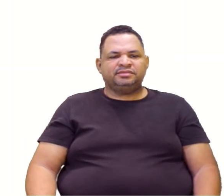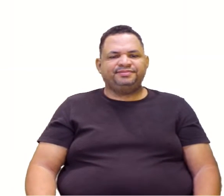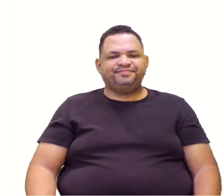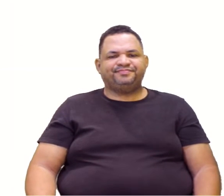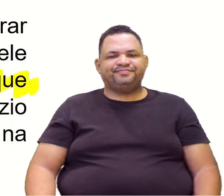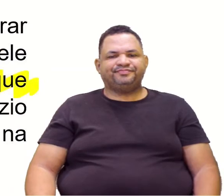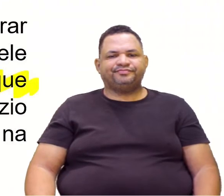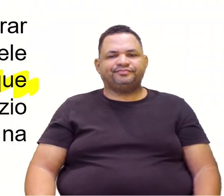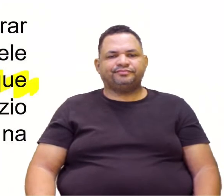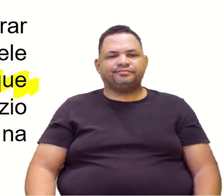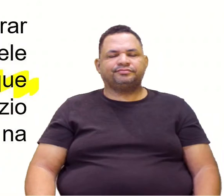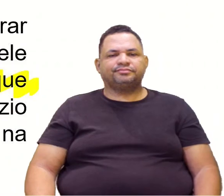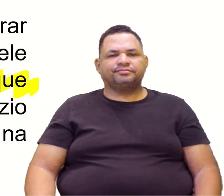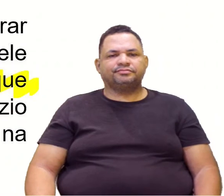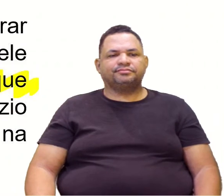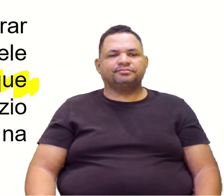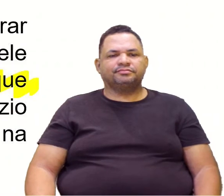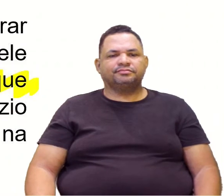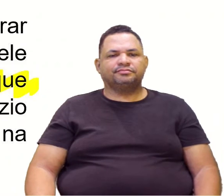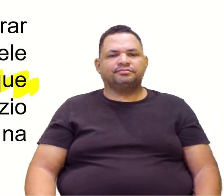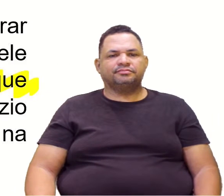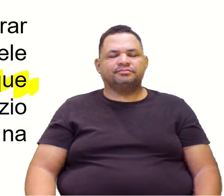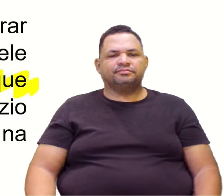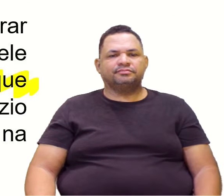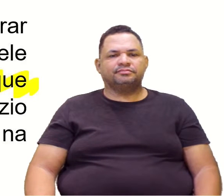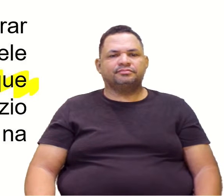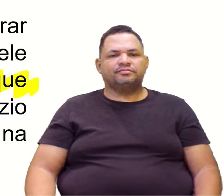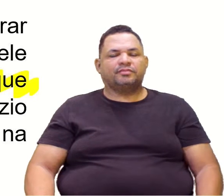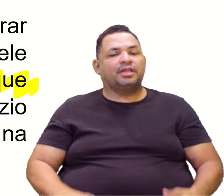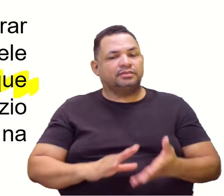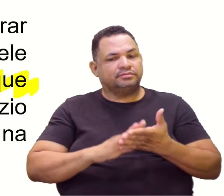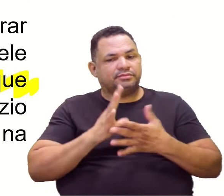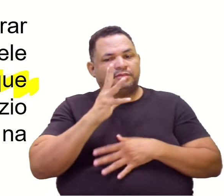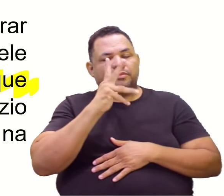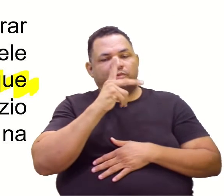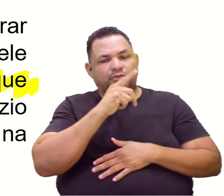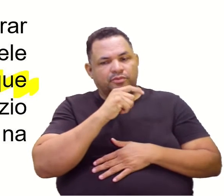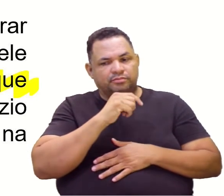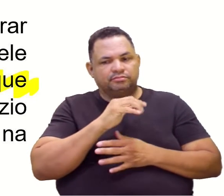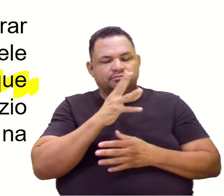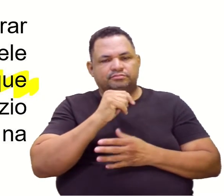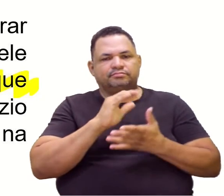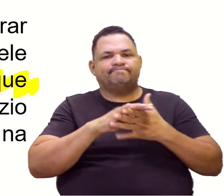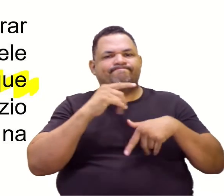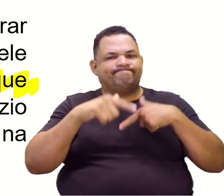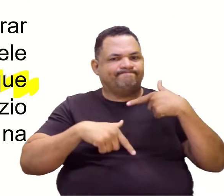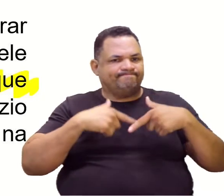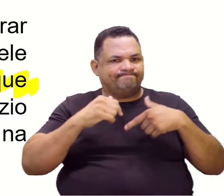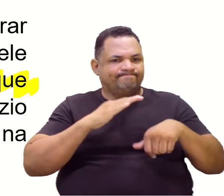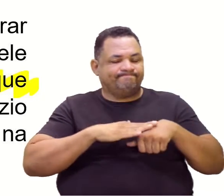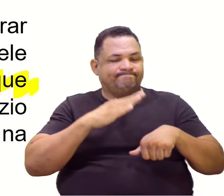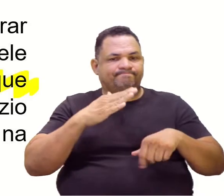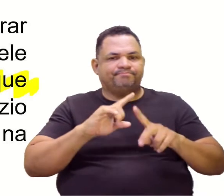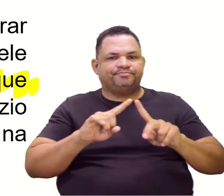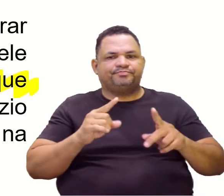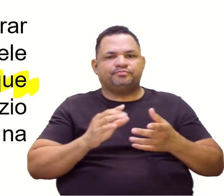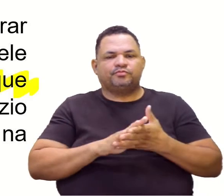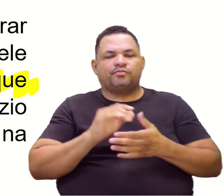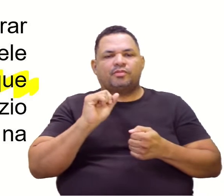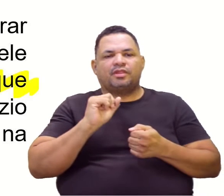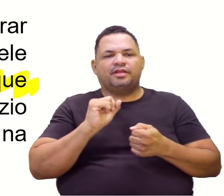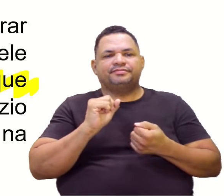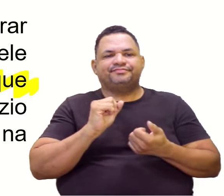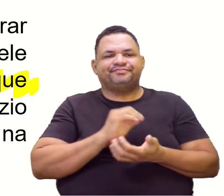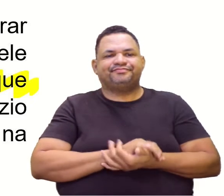né? 13,6 vezes 800, ó. Então, dá um pouquinho mais de trabalho, ela é mais trabalhosinha essa aqui, certo? Certo.